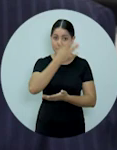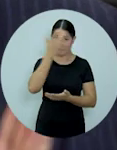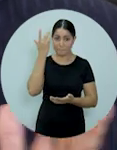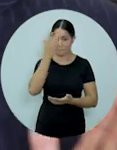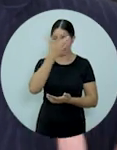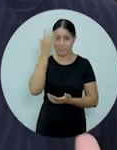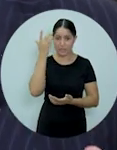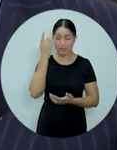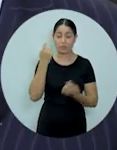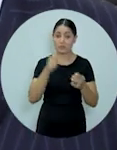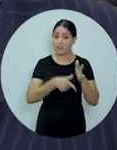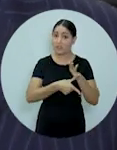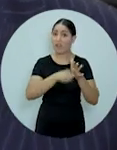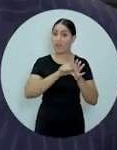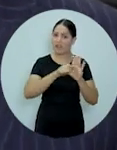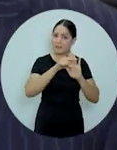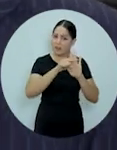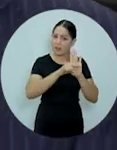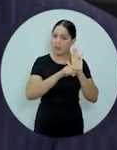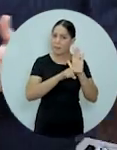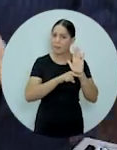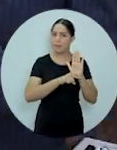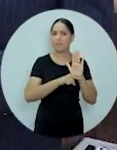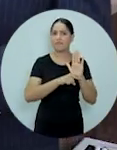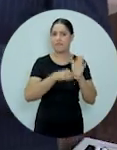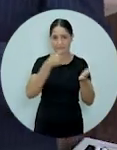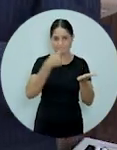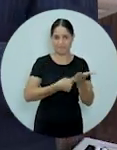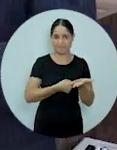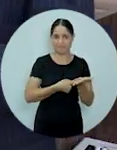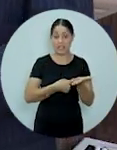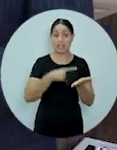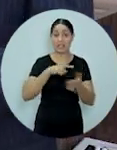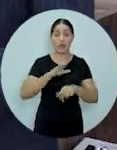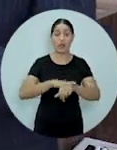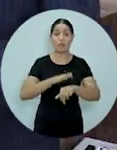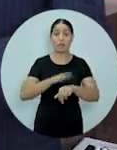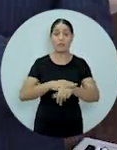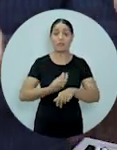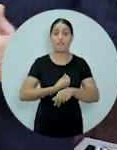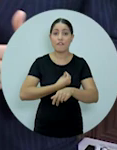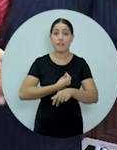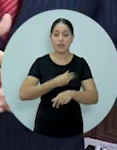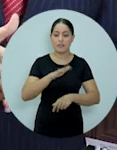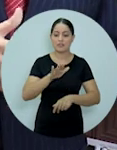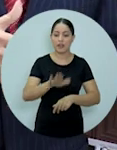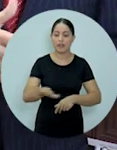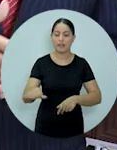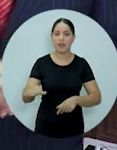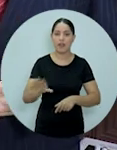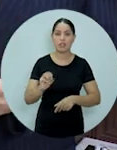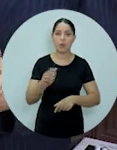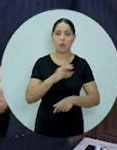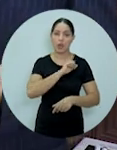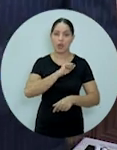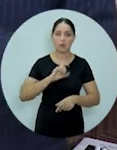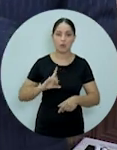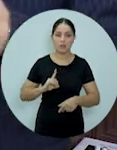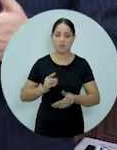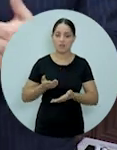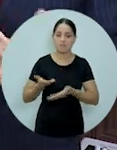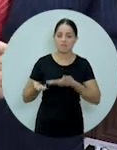de ver que a pessoa preenche os requisitos, ela vai ter um período de convivência, conhecer a criança ou